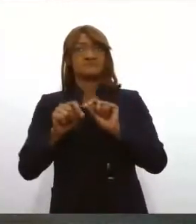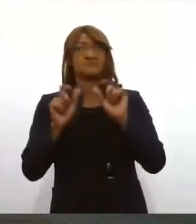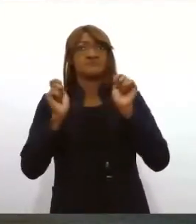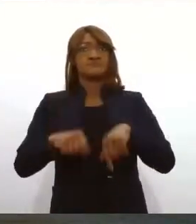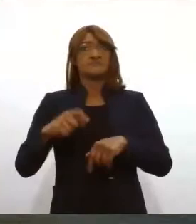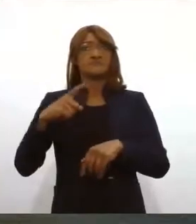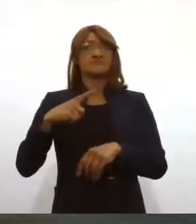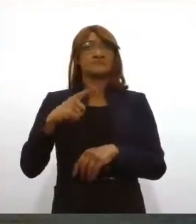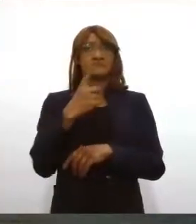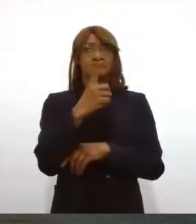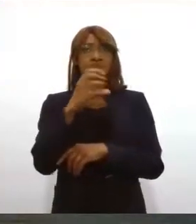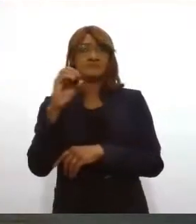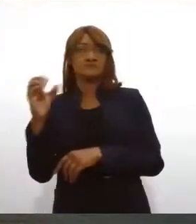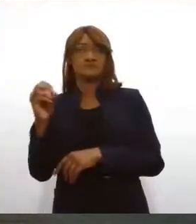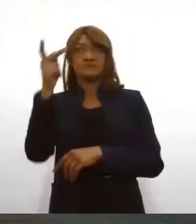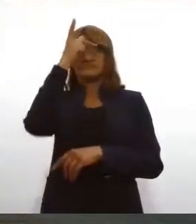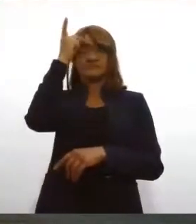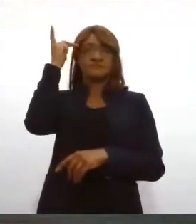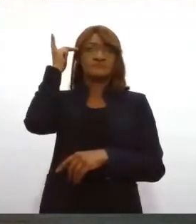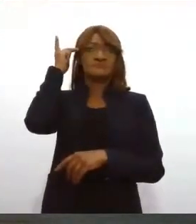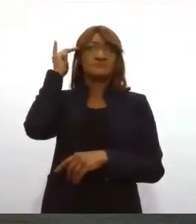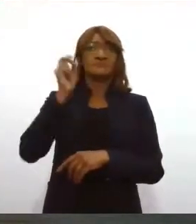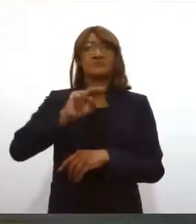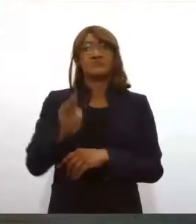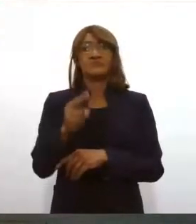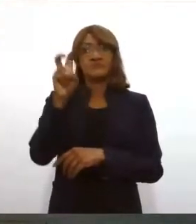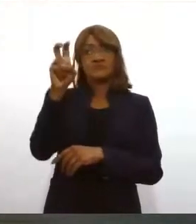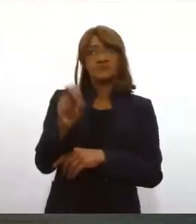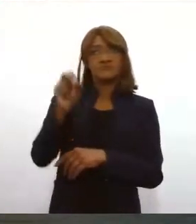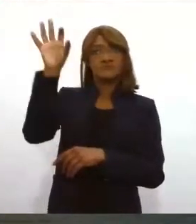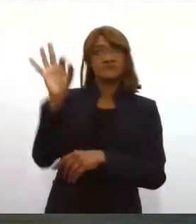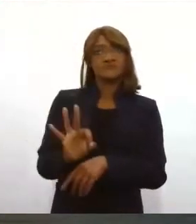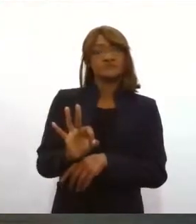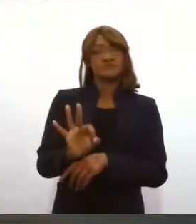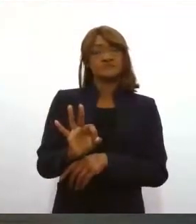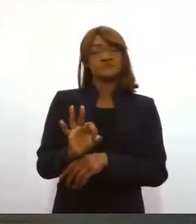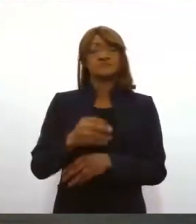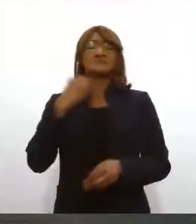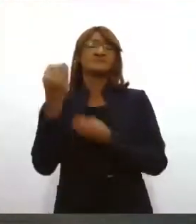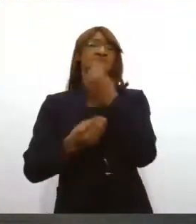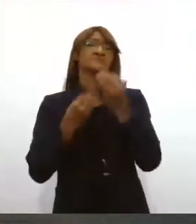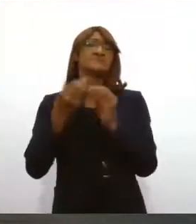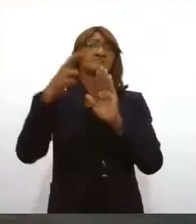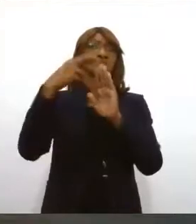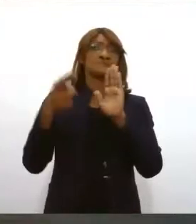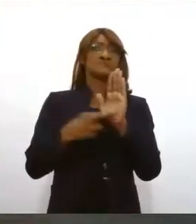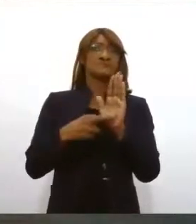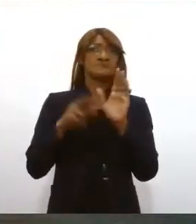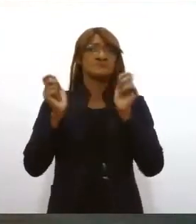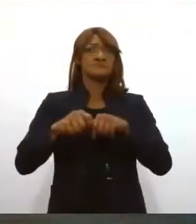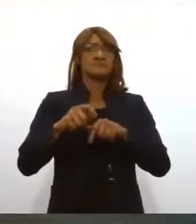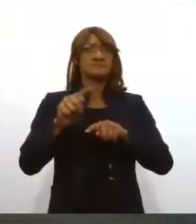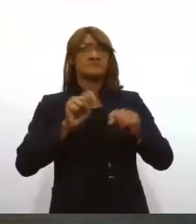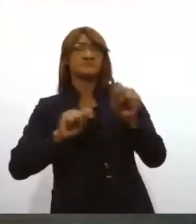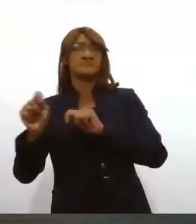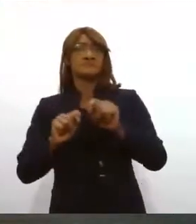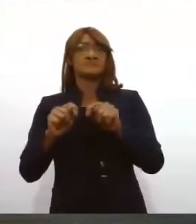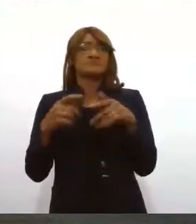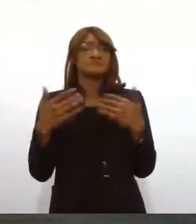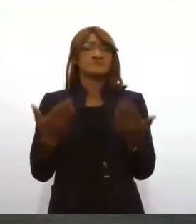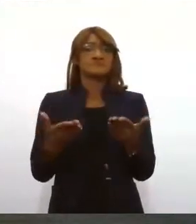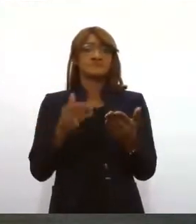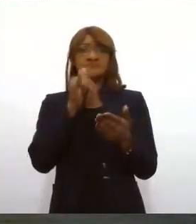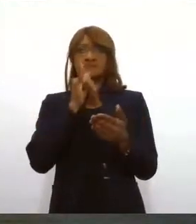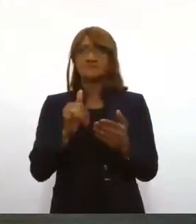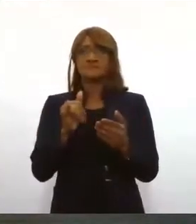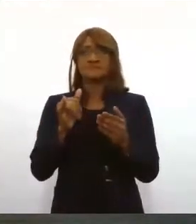ou 50% da capacidade. E aí eu queria saber como é que vão ser as regras para controlar isso, porque, por exemplo,